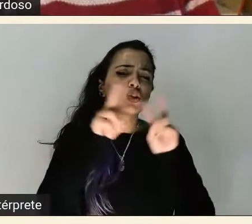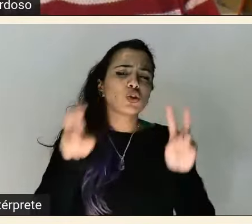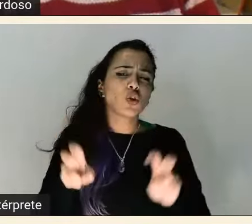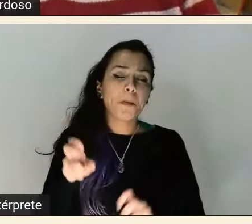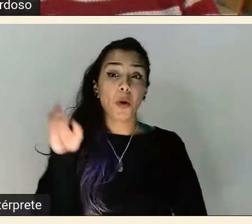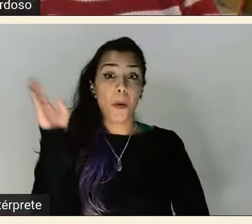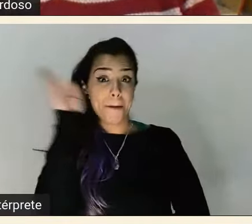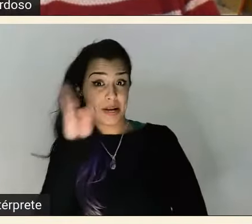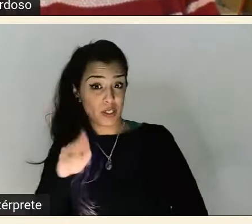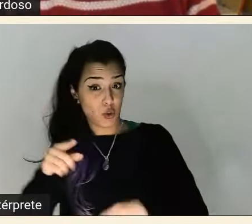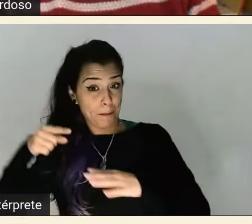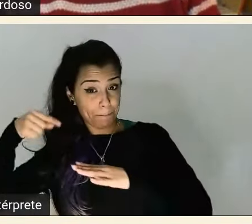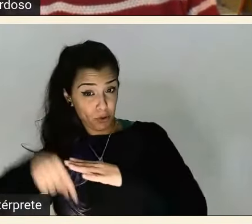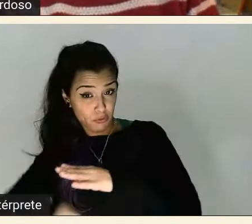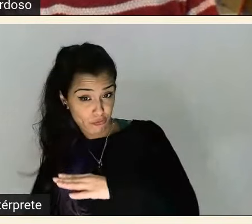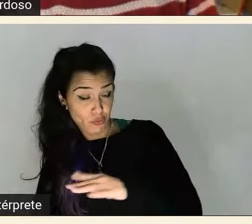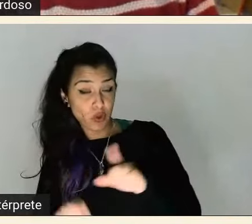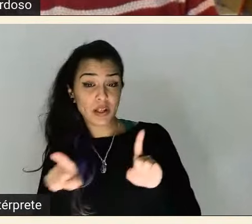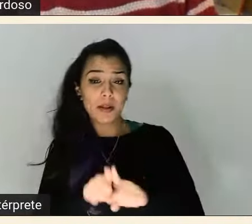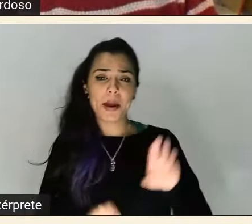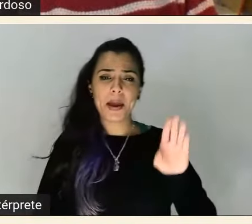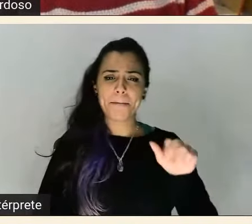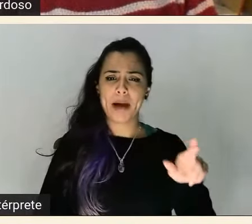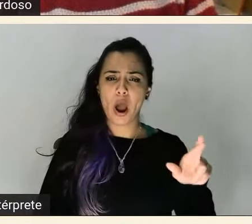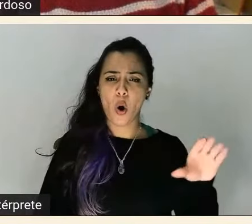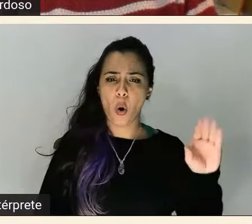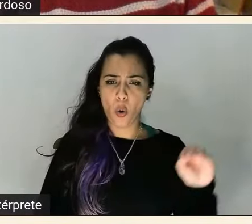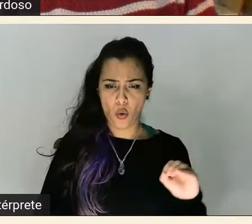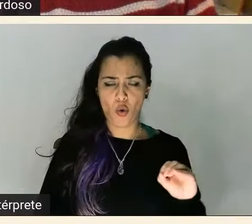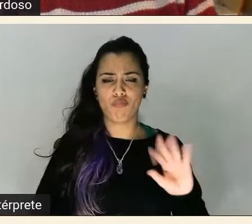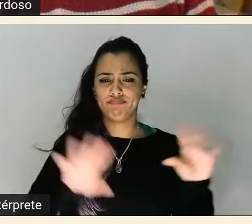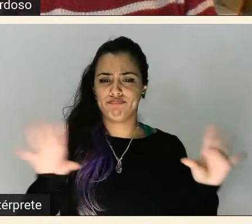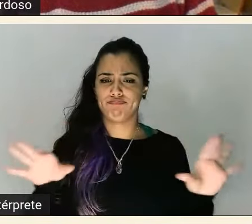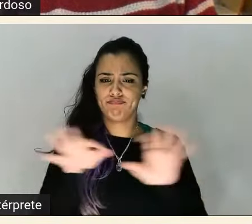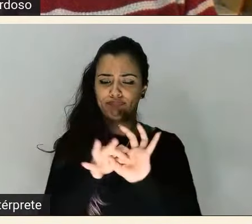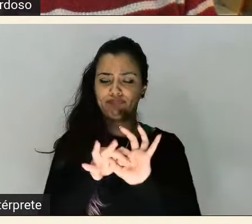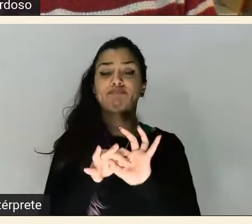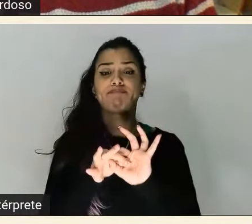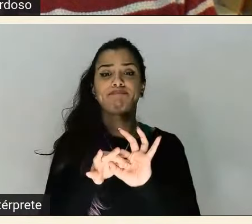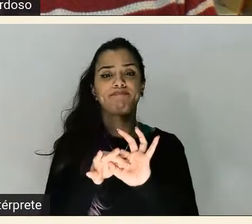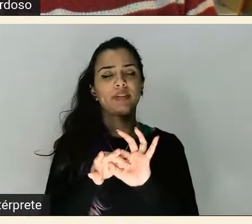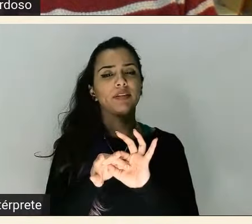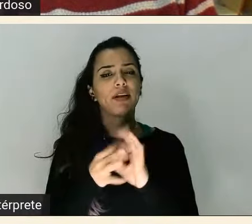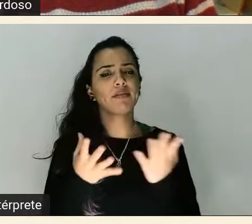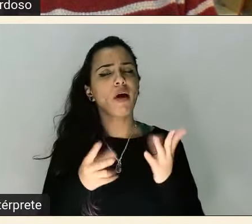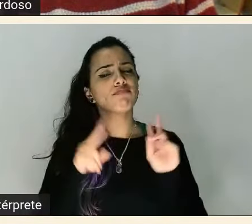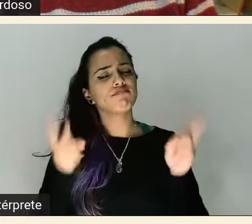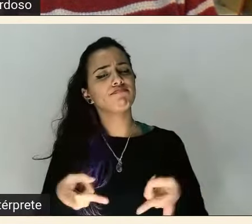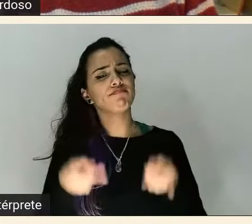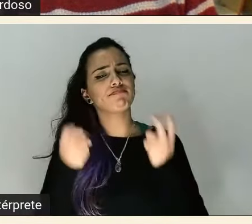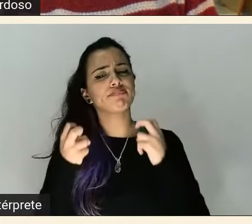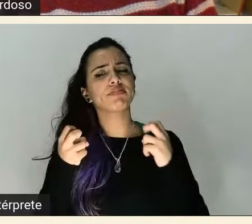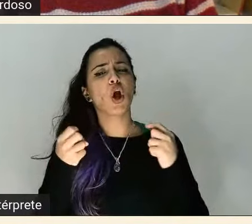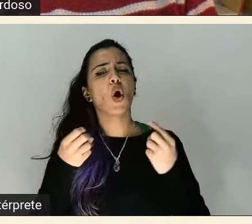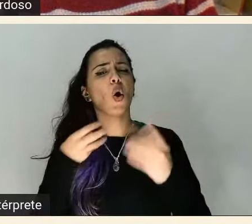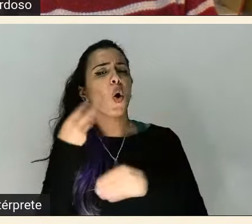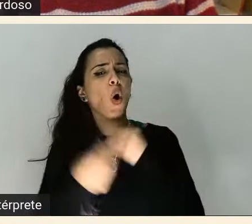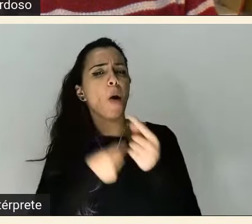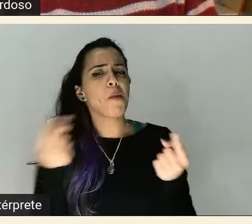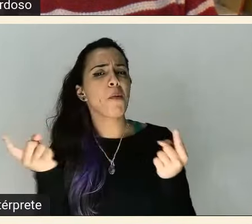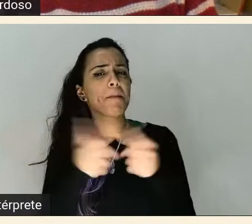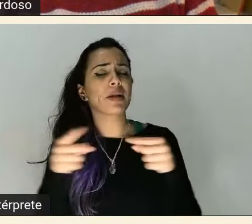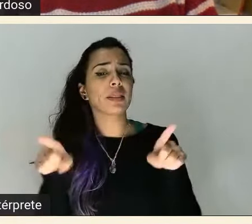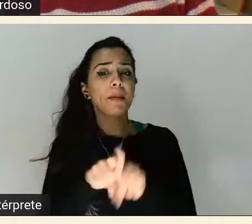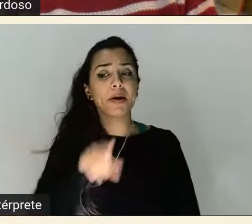Brasil profundo e o barroco, e como esta percepção dialogava com outras